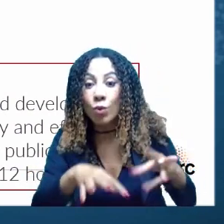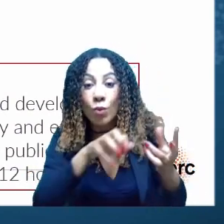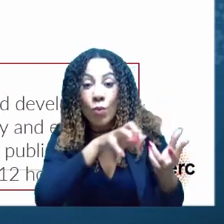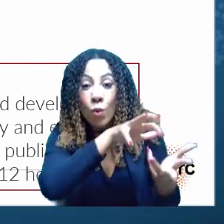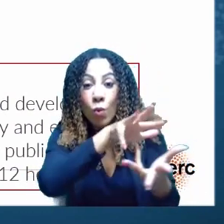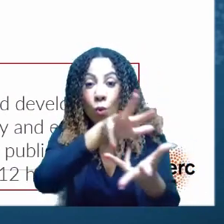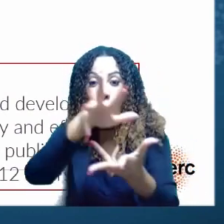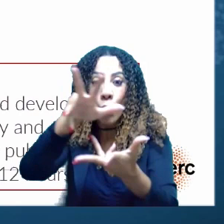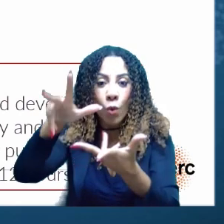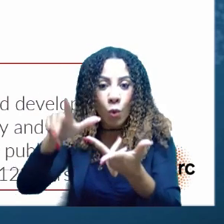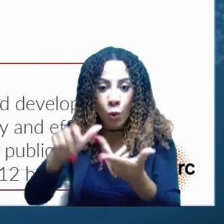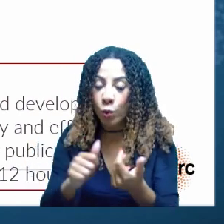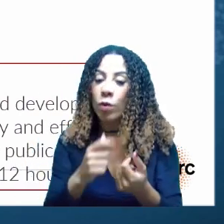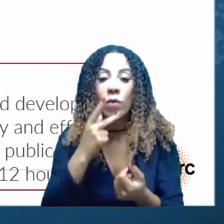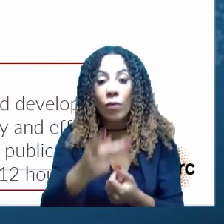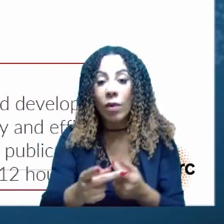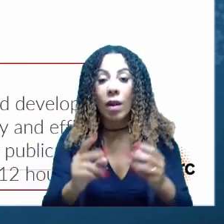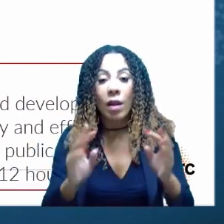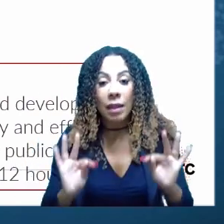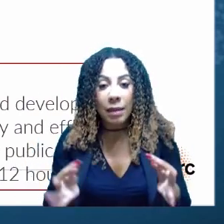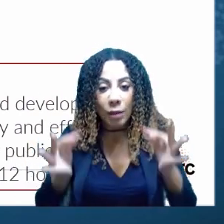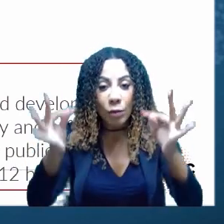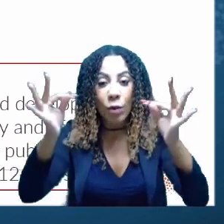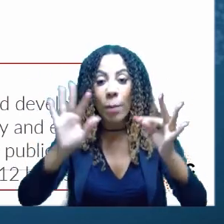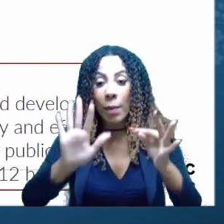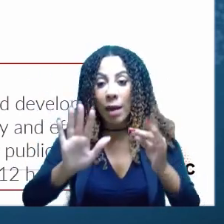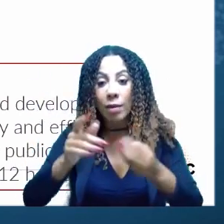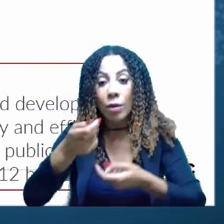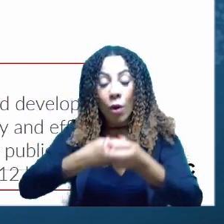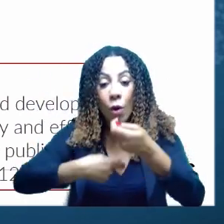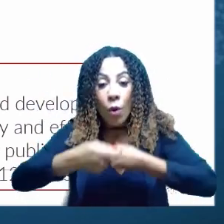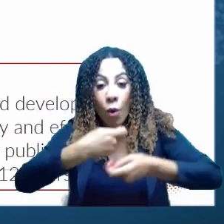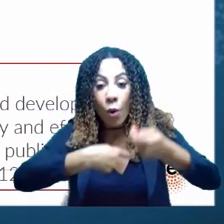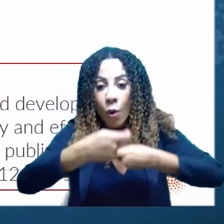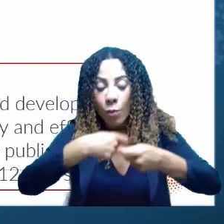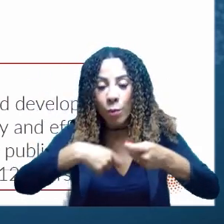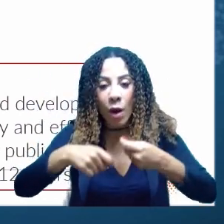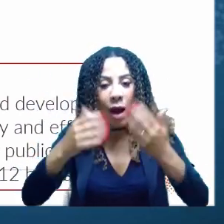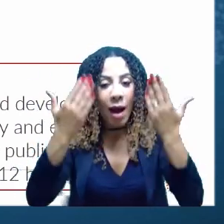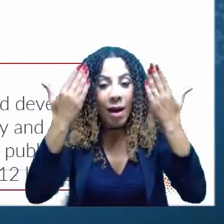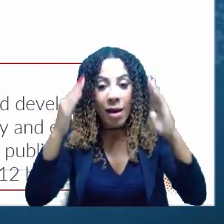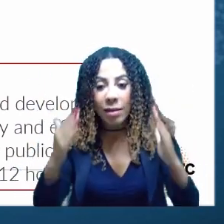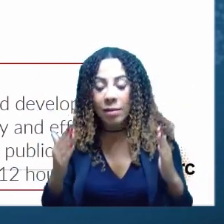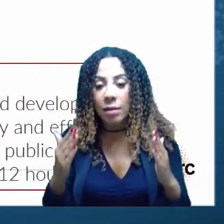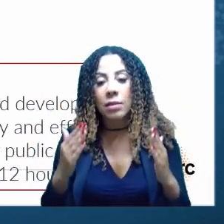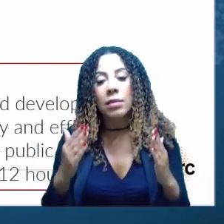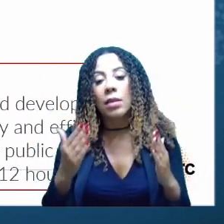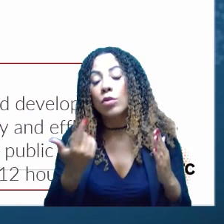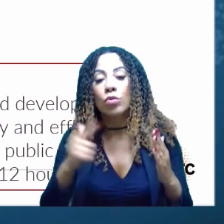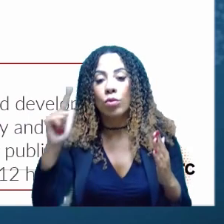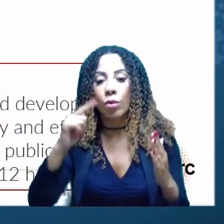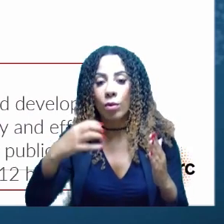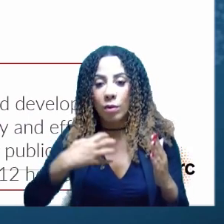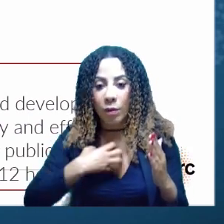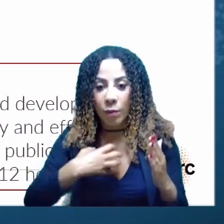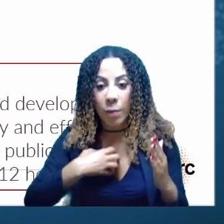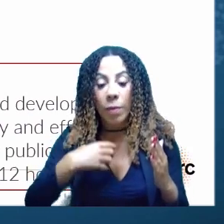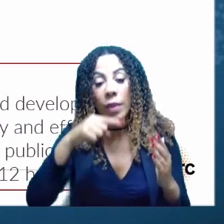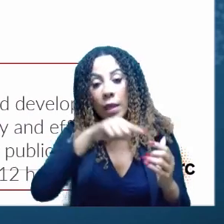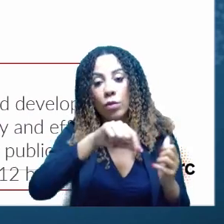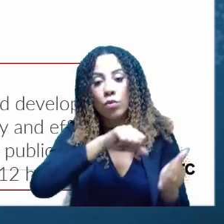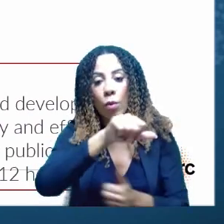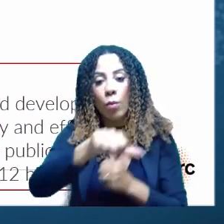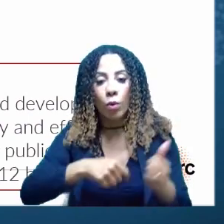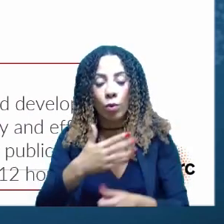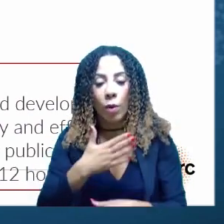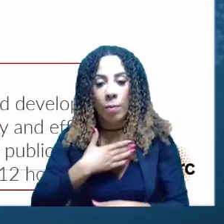Estamos falando de tecnologia, desse tipo de coisa, mas os economistas analisavam a coisa de outra maneira. Isso mudou a minha mentalidade.